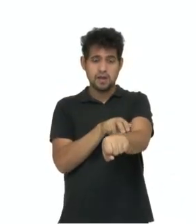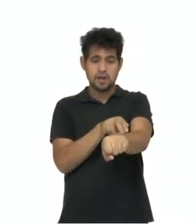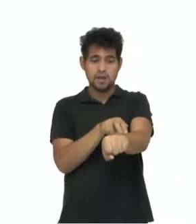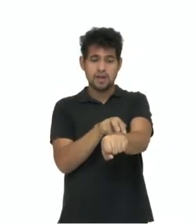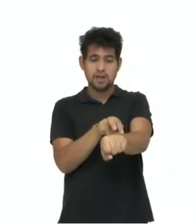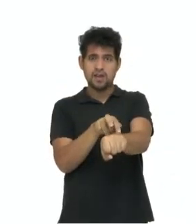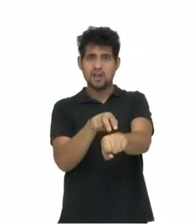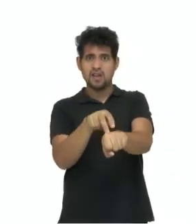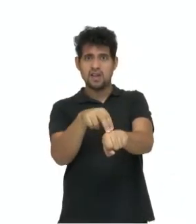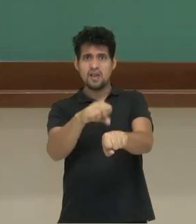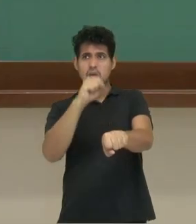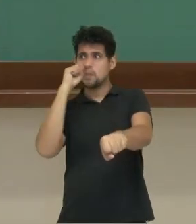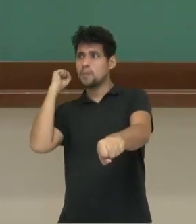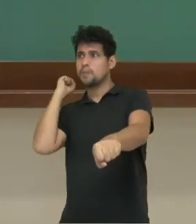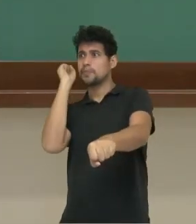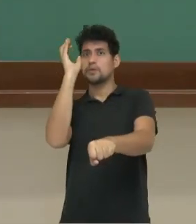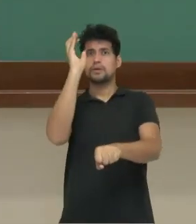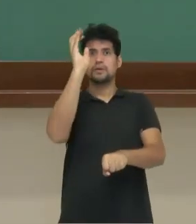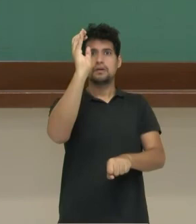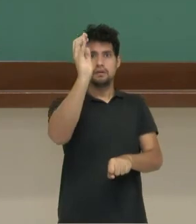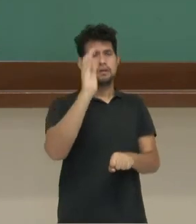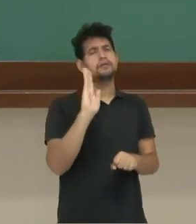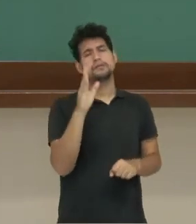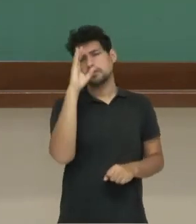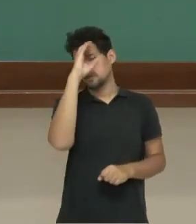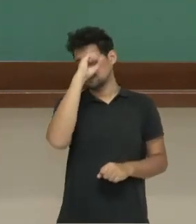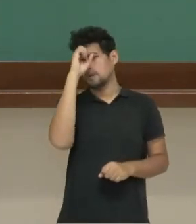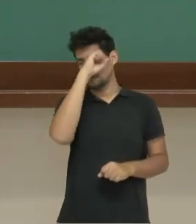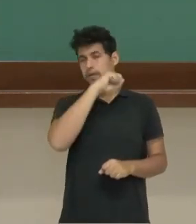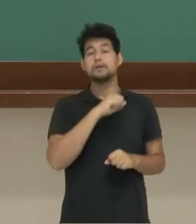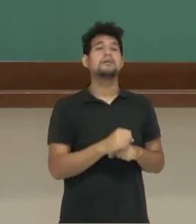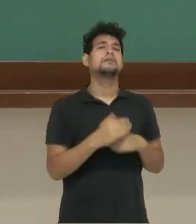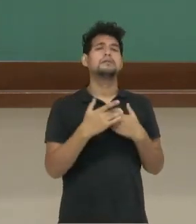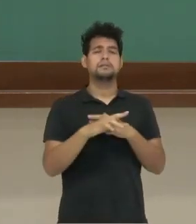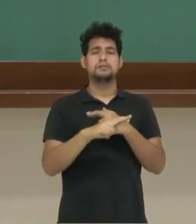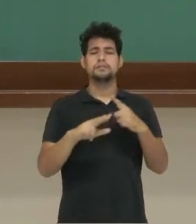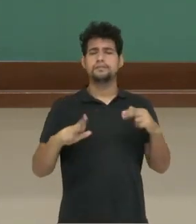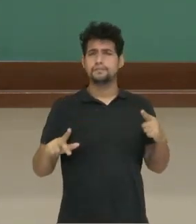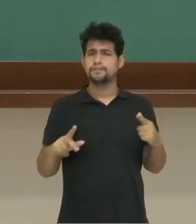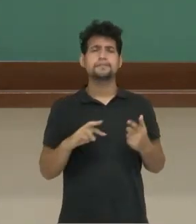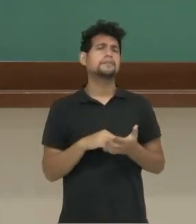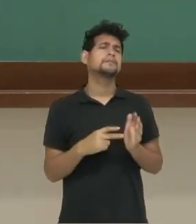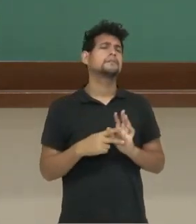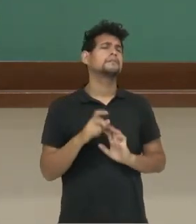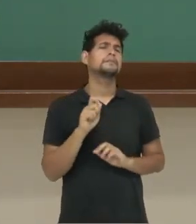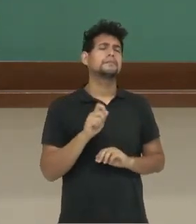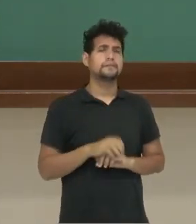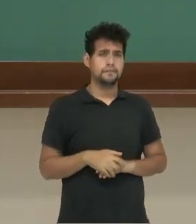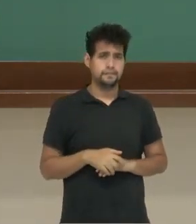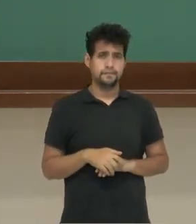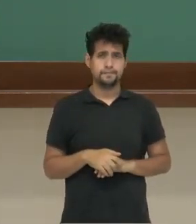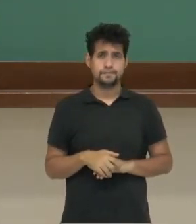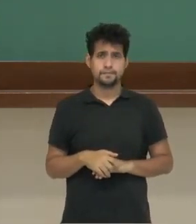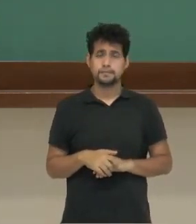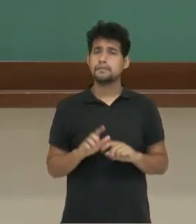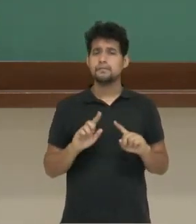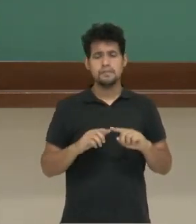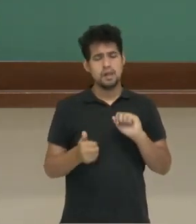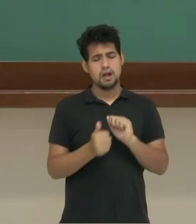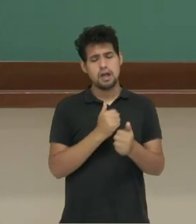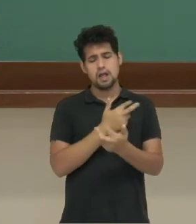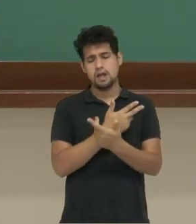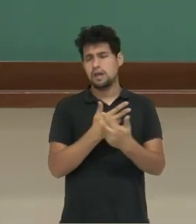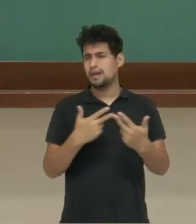linha limite. Então nós aprendemos já que essas provas do atletismo, elas são as provas atléticas,